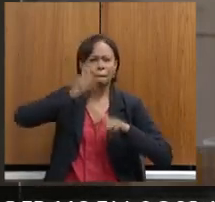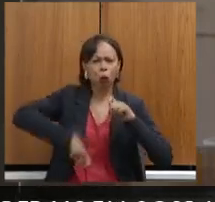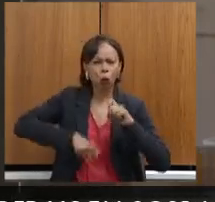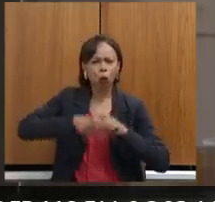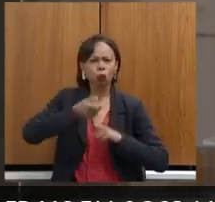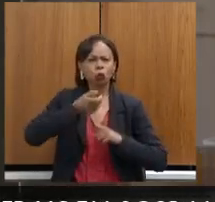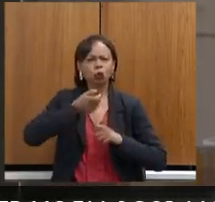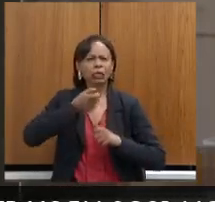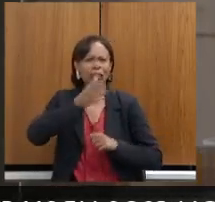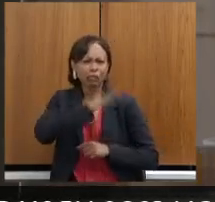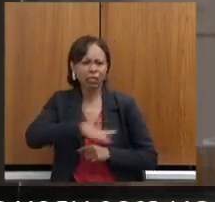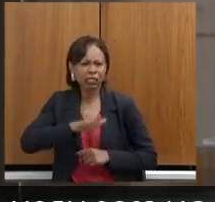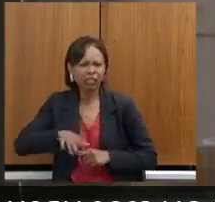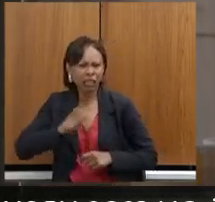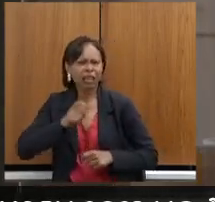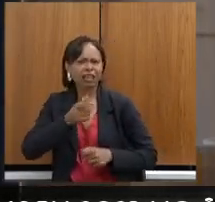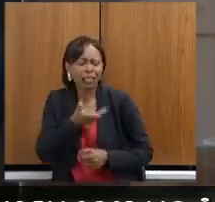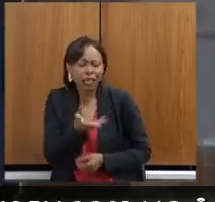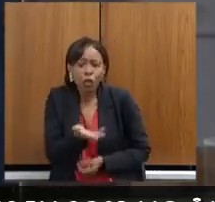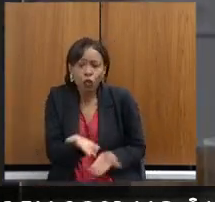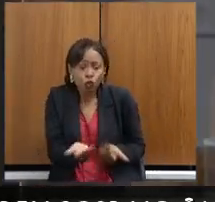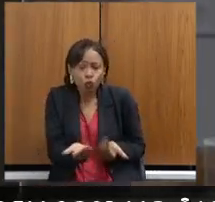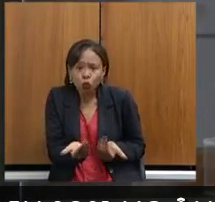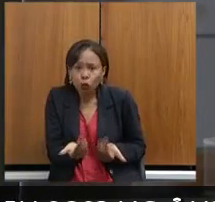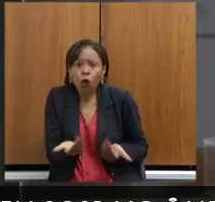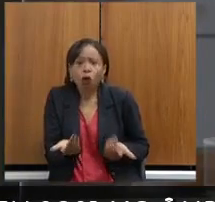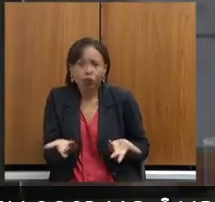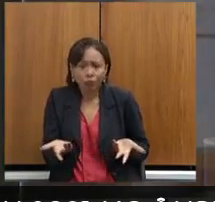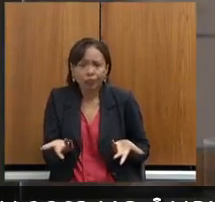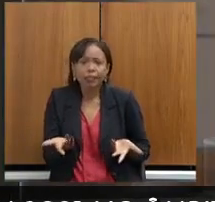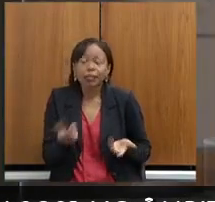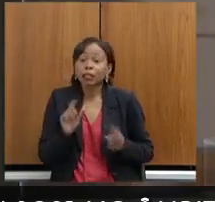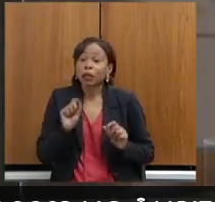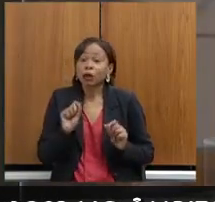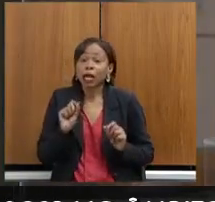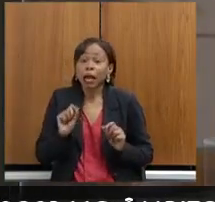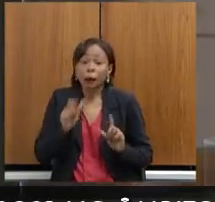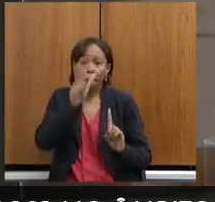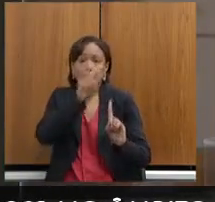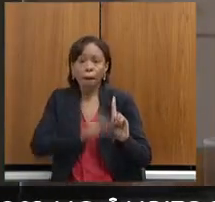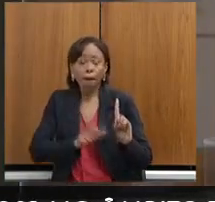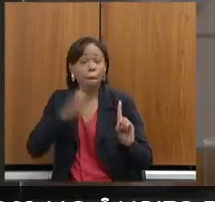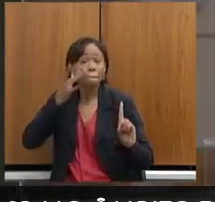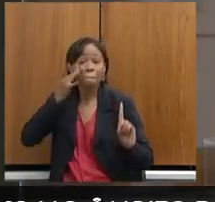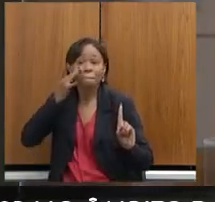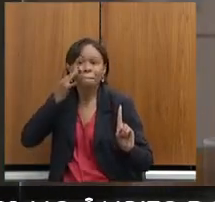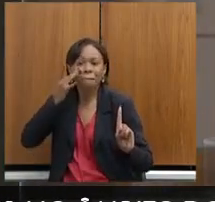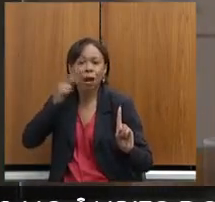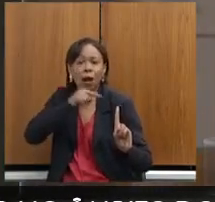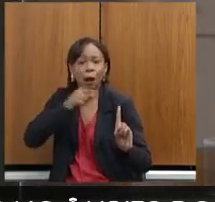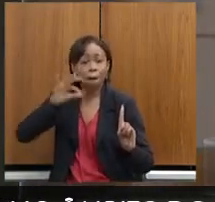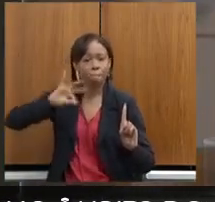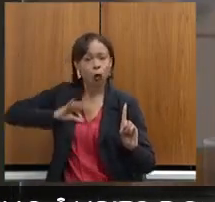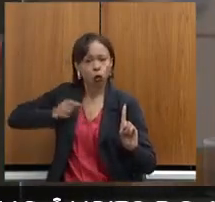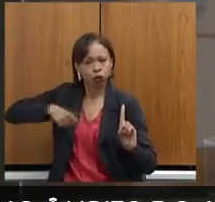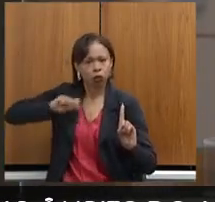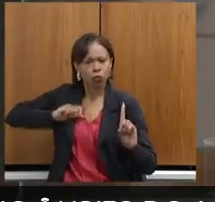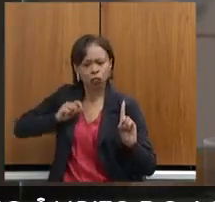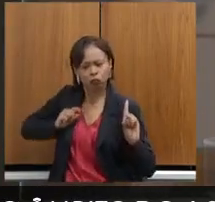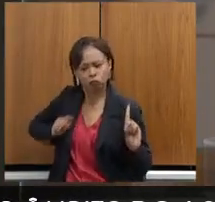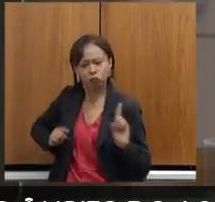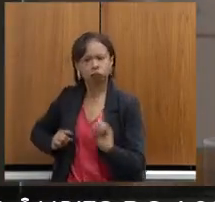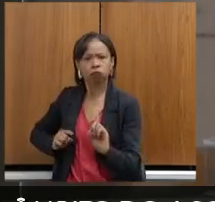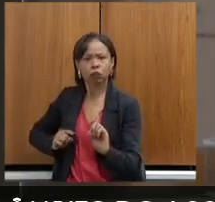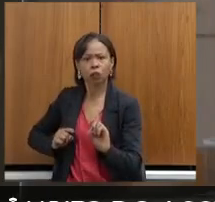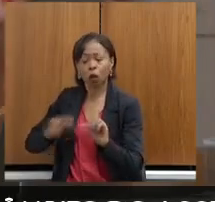por exemplo de criança pequena de adolescente a presença física do Delegado de Polícia ali com a sua expertise o